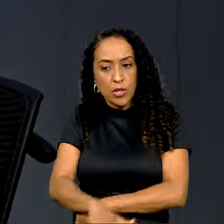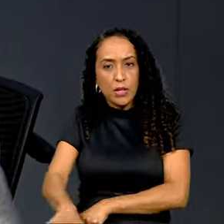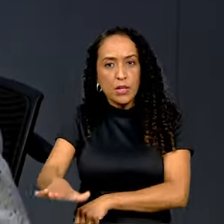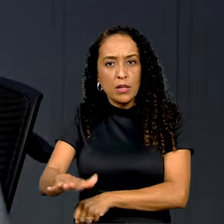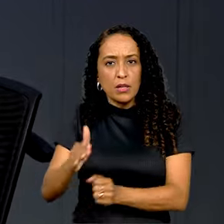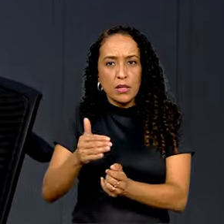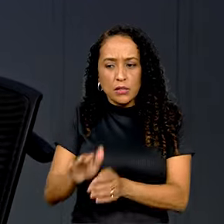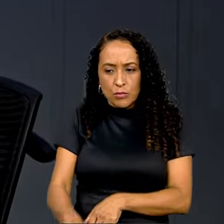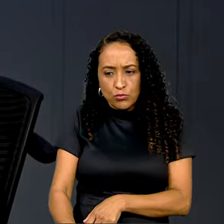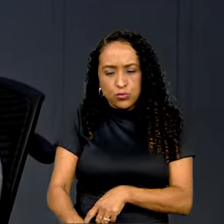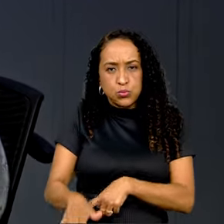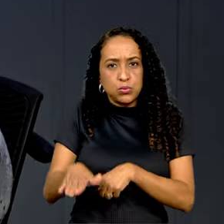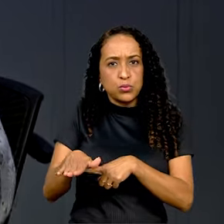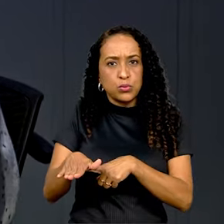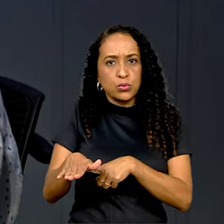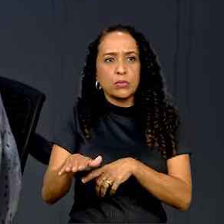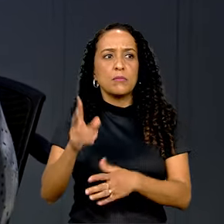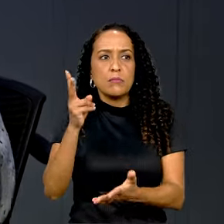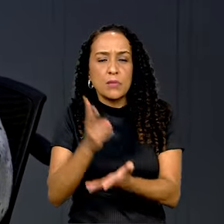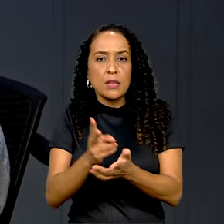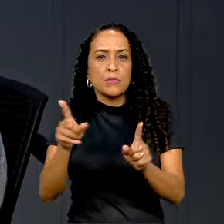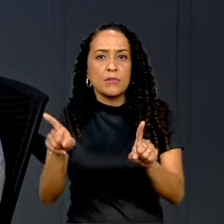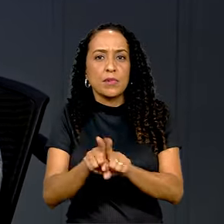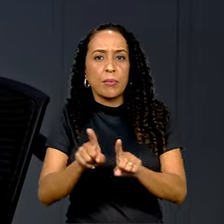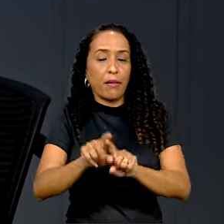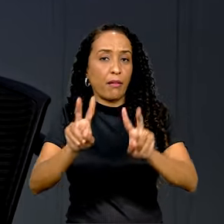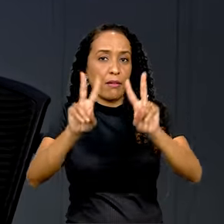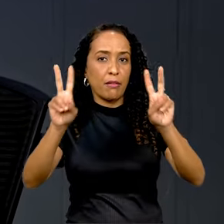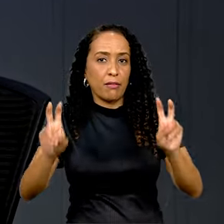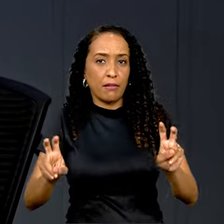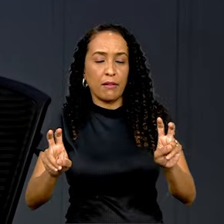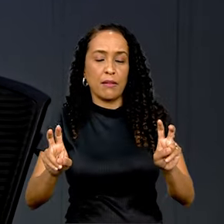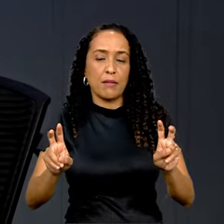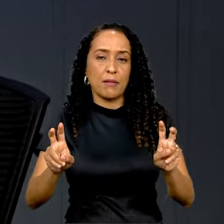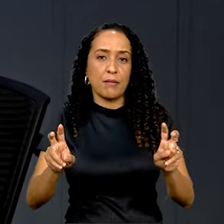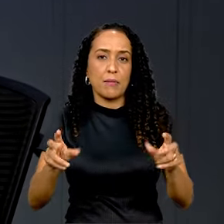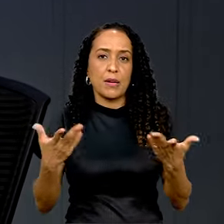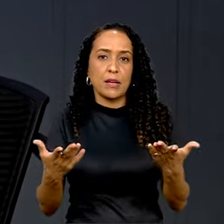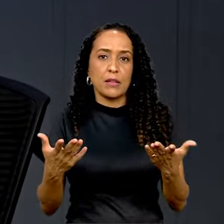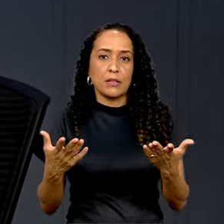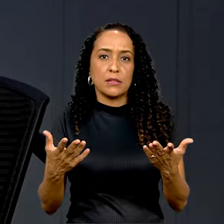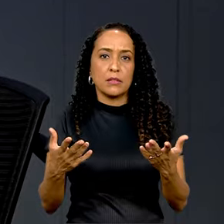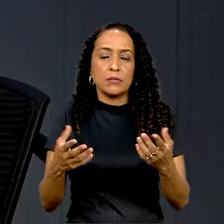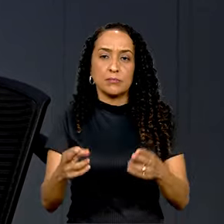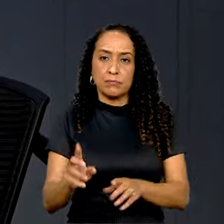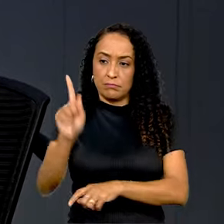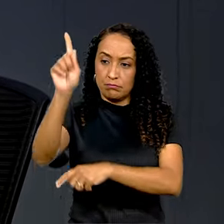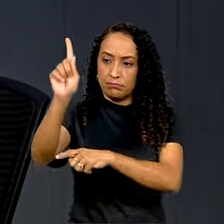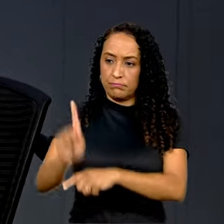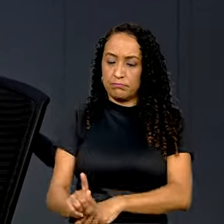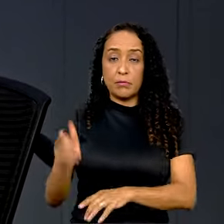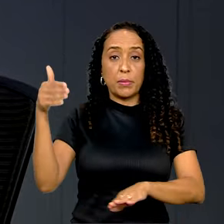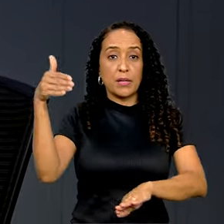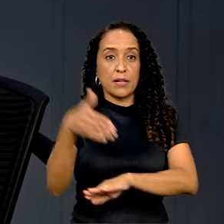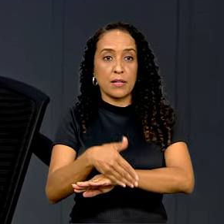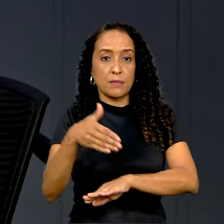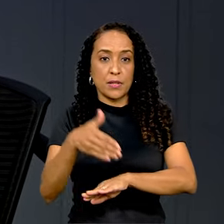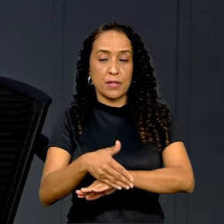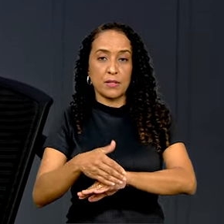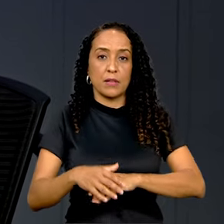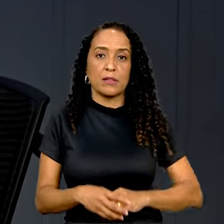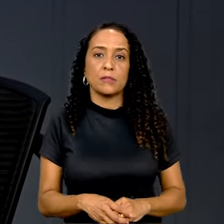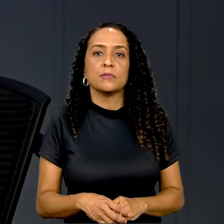Crianças ali nos primeiros anos de vida mesmo no tema eh da governança né da participação nos